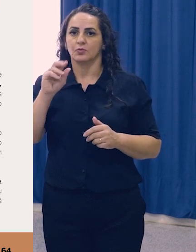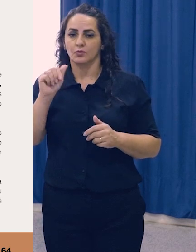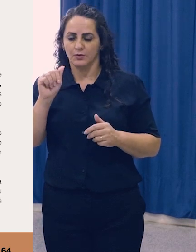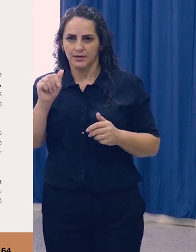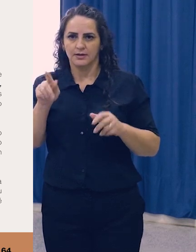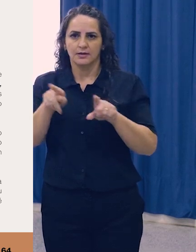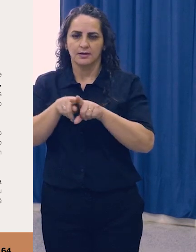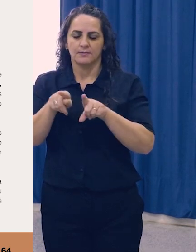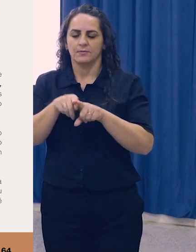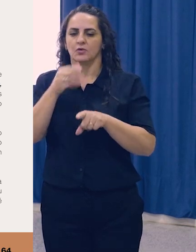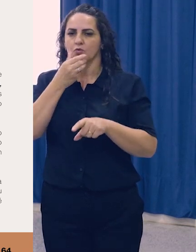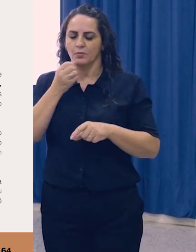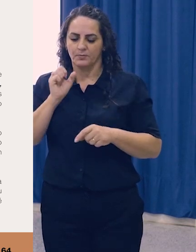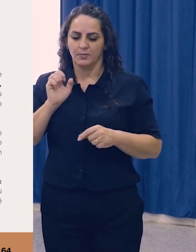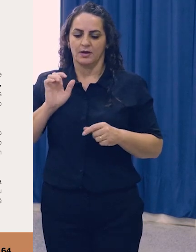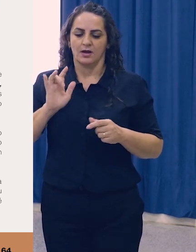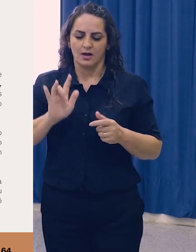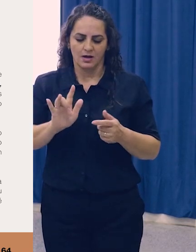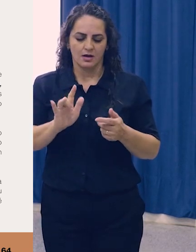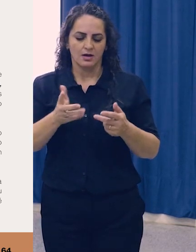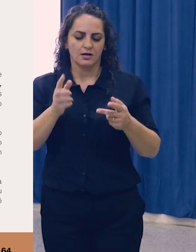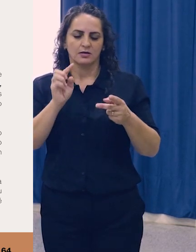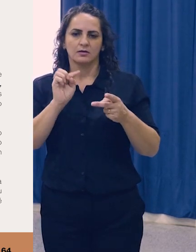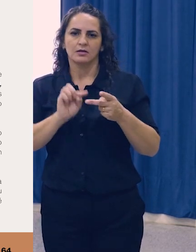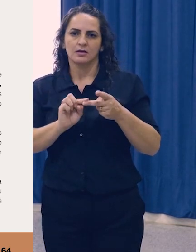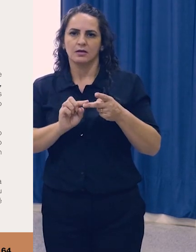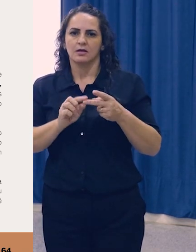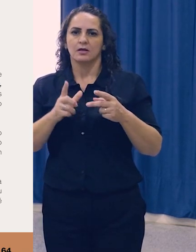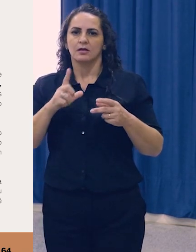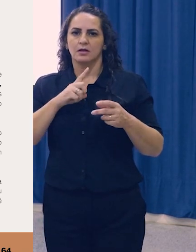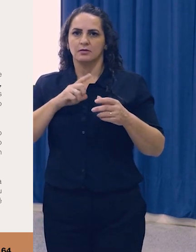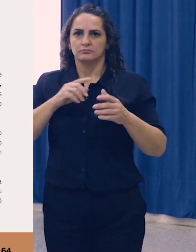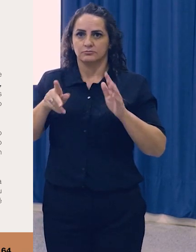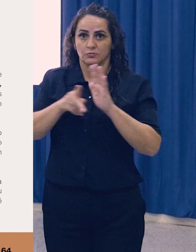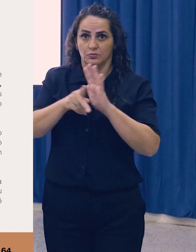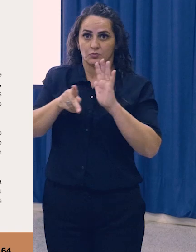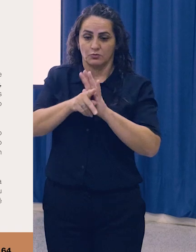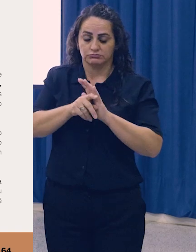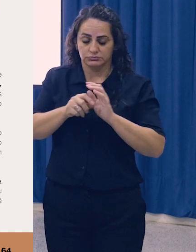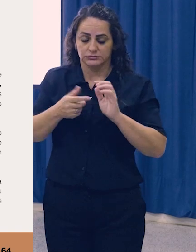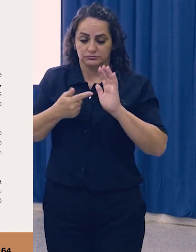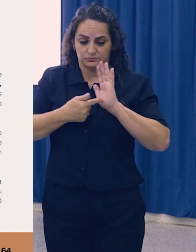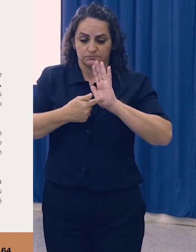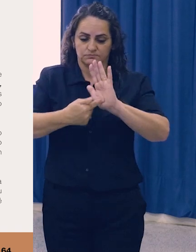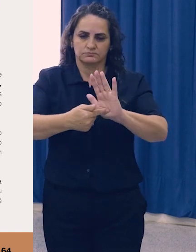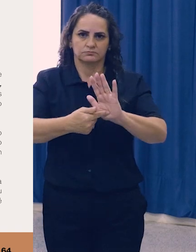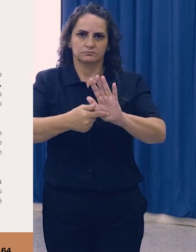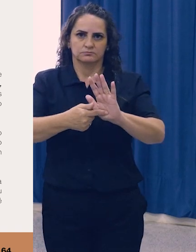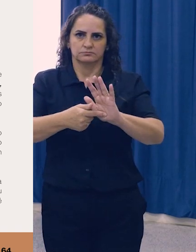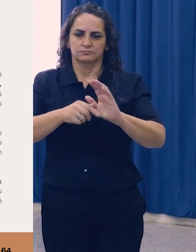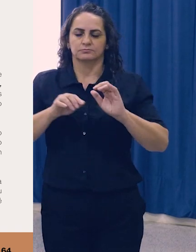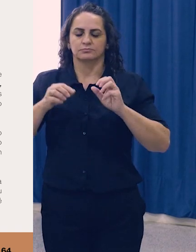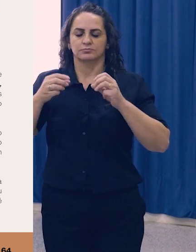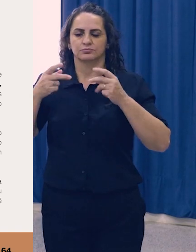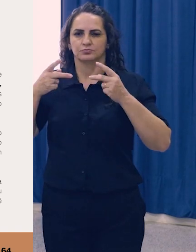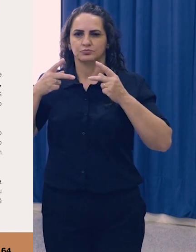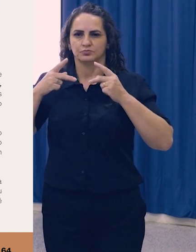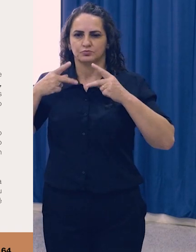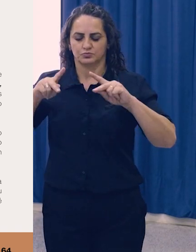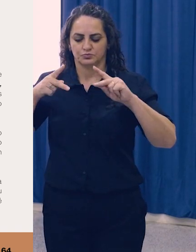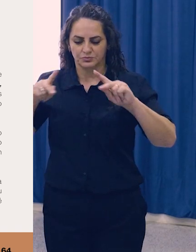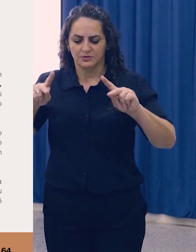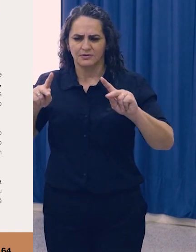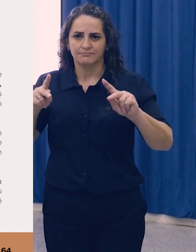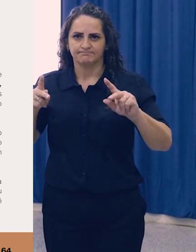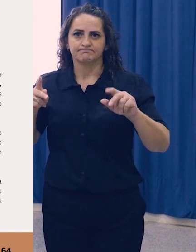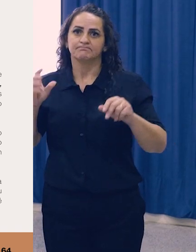as ações publicitárias, que são coisas realmente mais publicitárias mesmo, é bem escancarado que é uma publicidade. Mas também funciona e podem